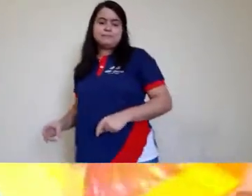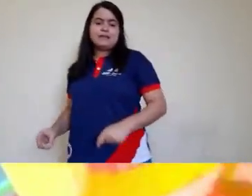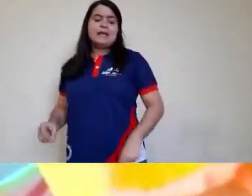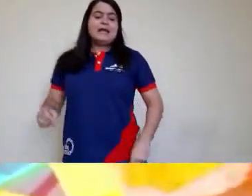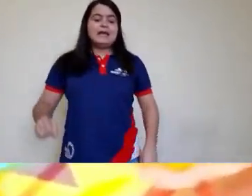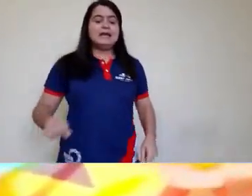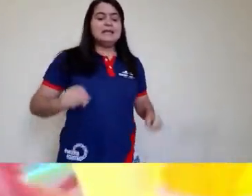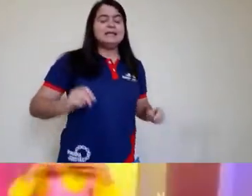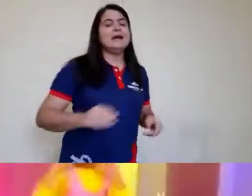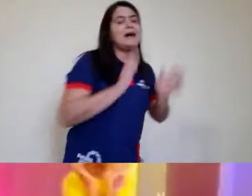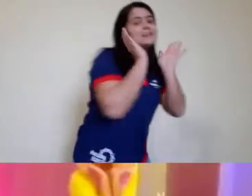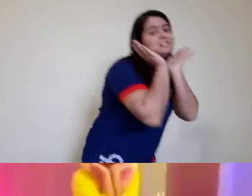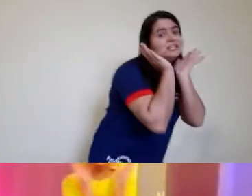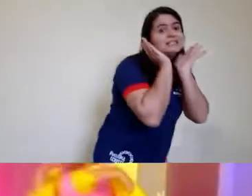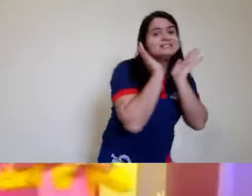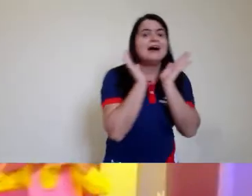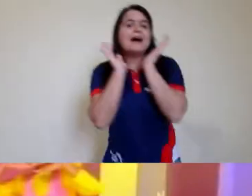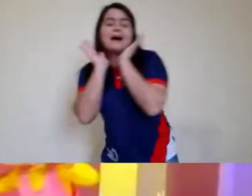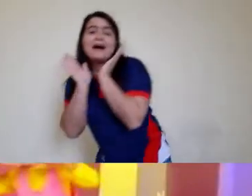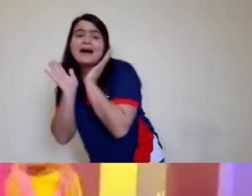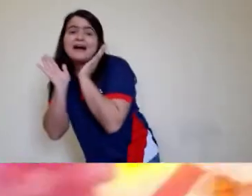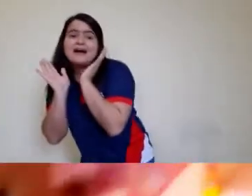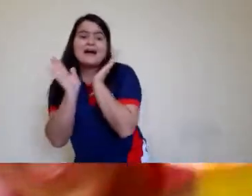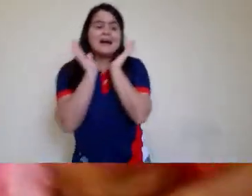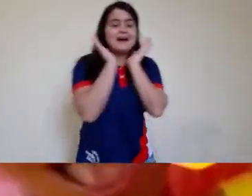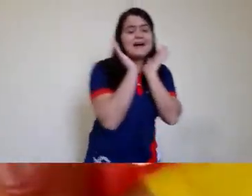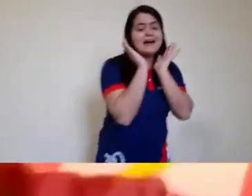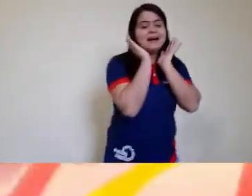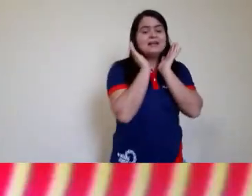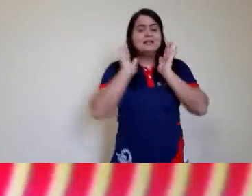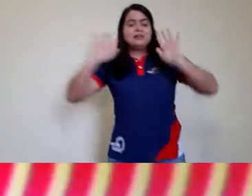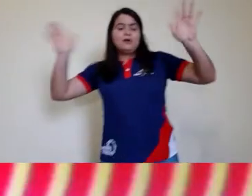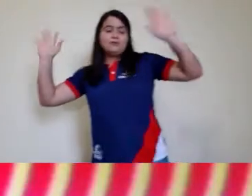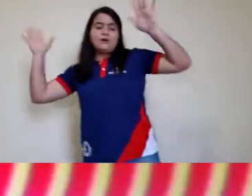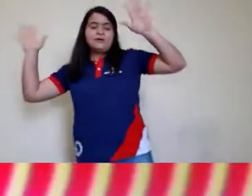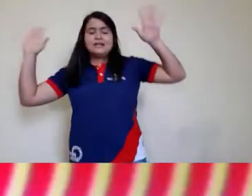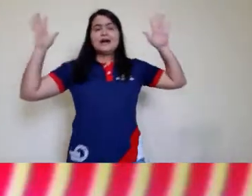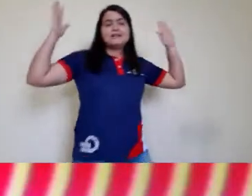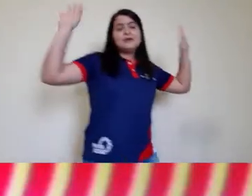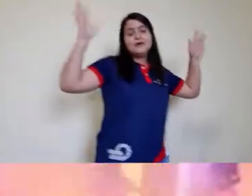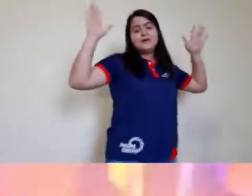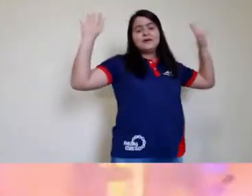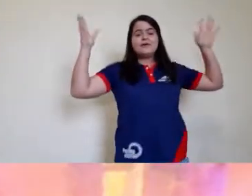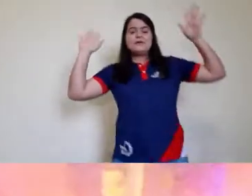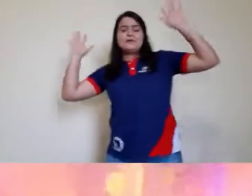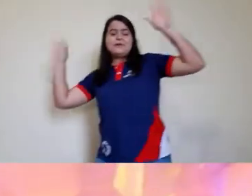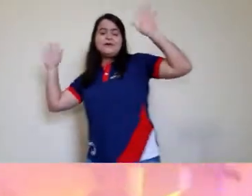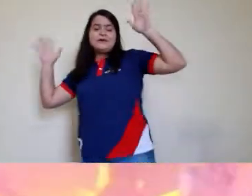Yeah.